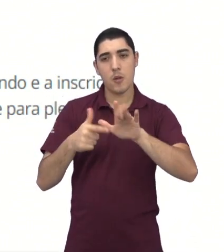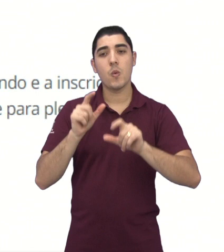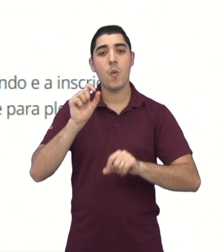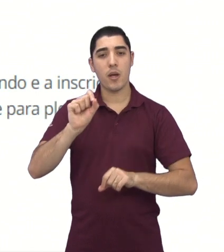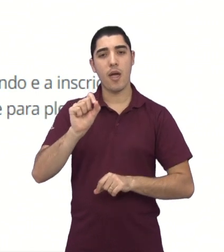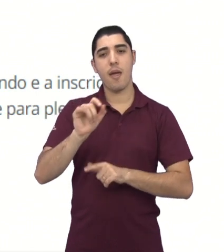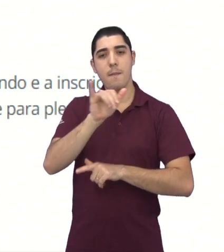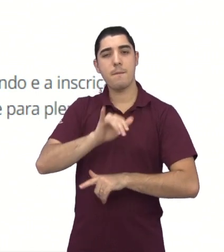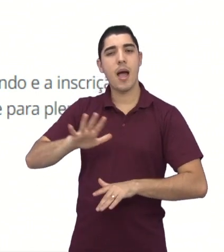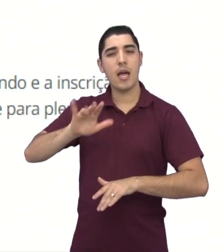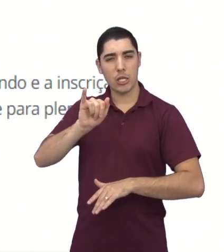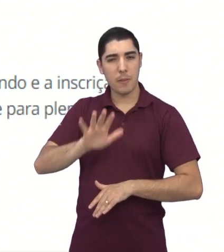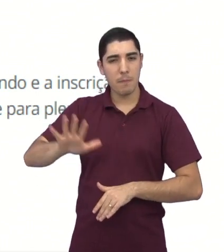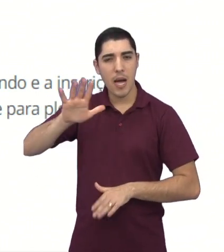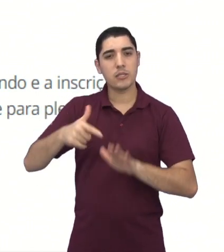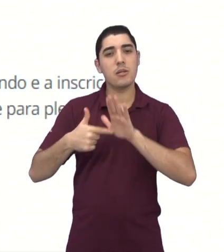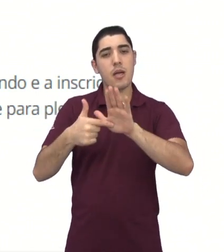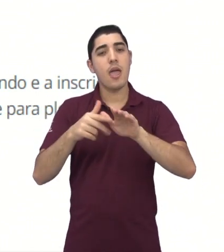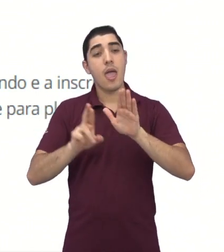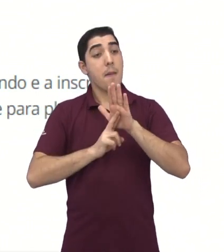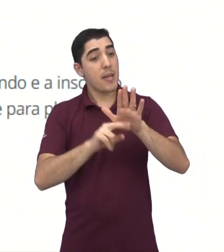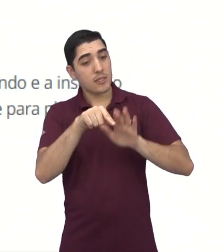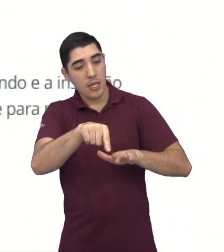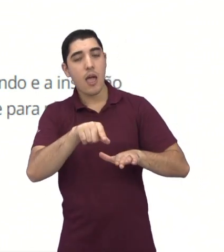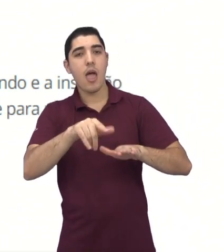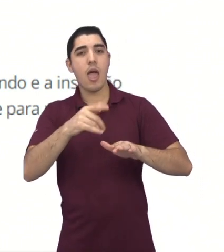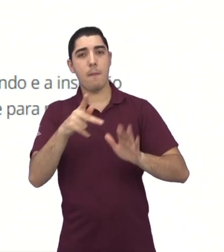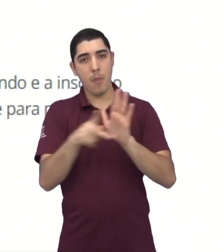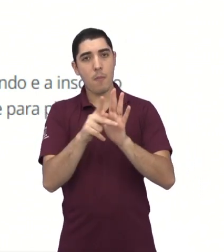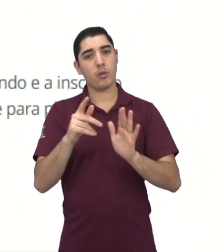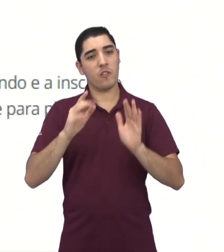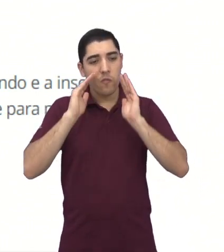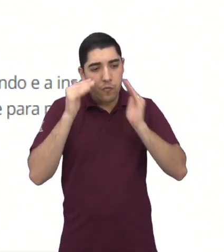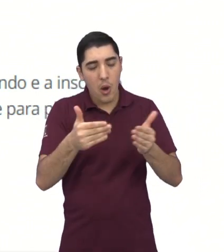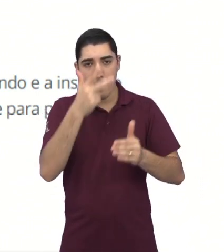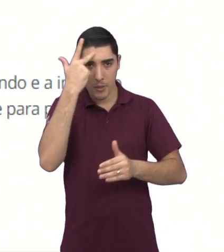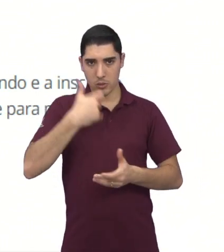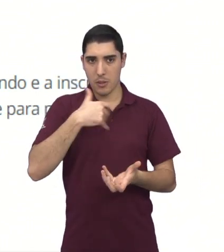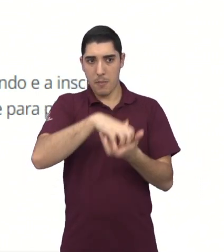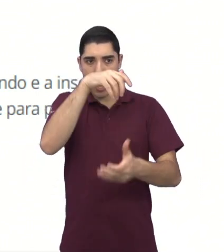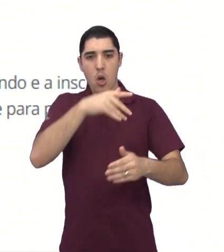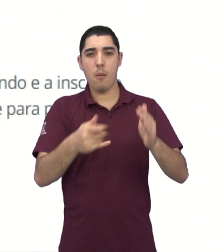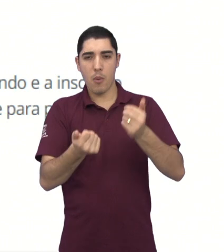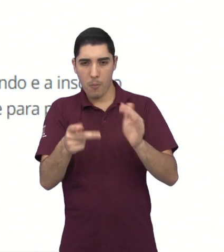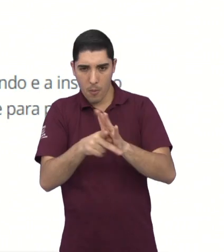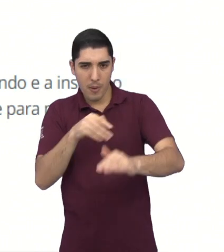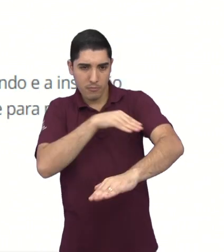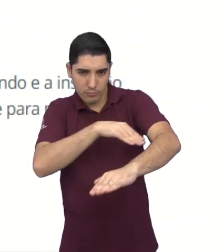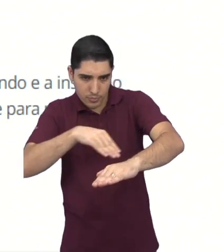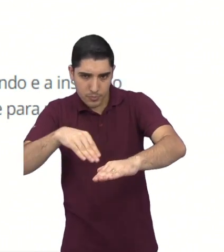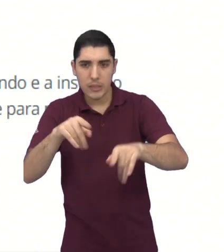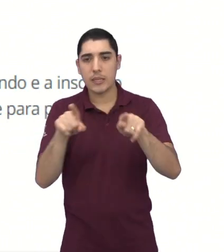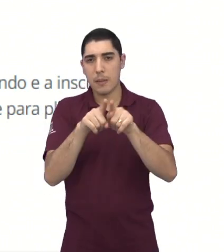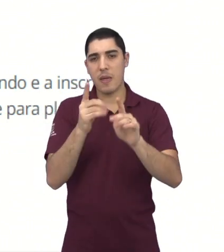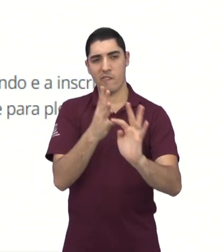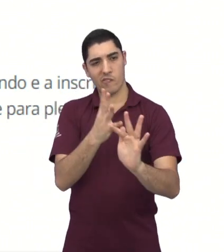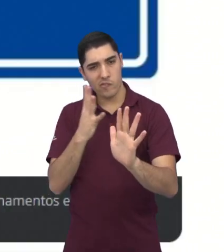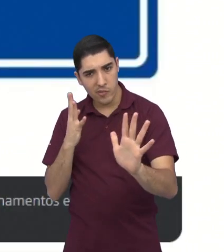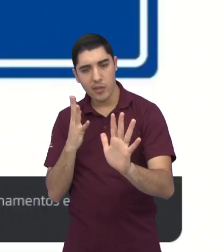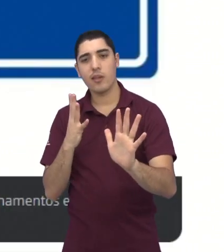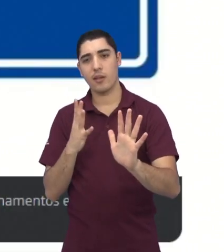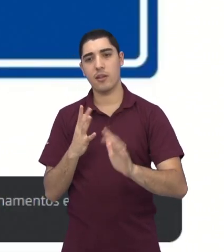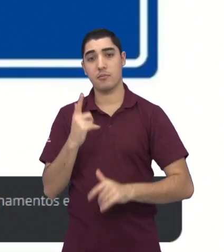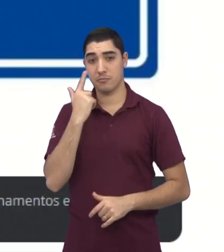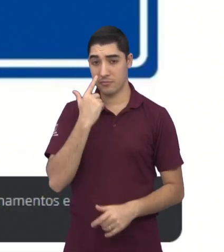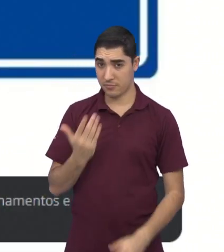os idosos em vagas de estacionamento, filas e também de outros serviços. Aí agora sim, vamos voltar para a